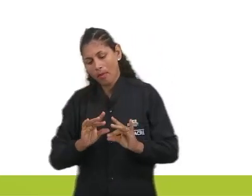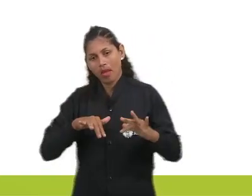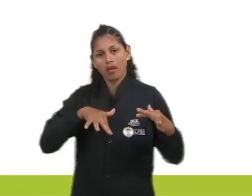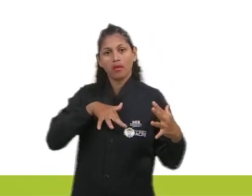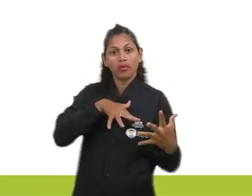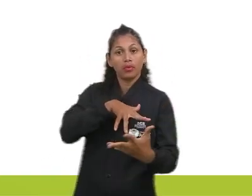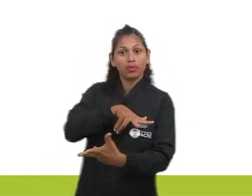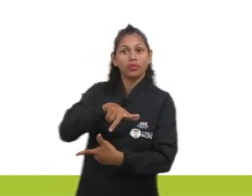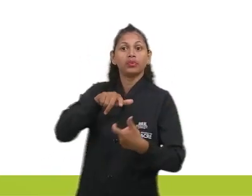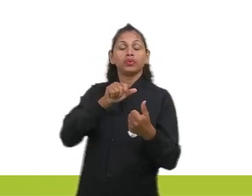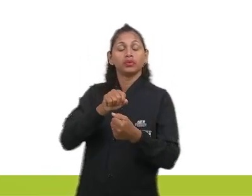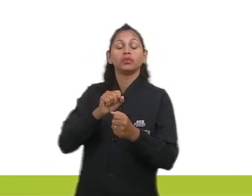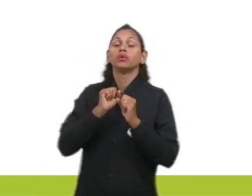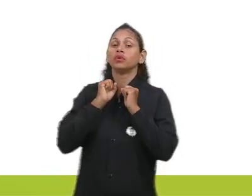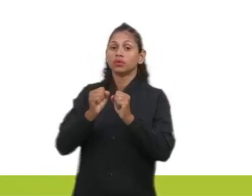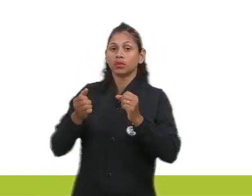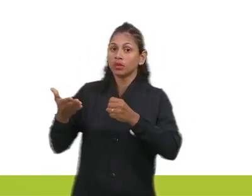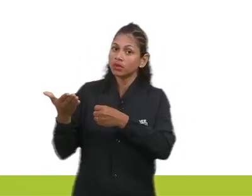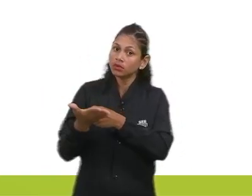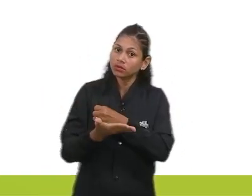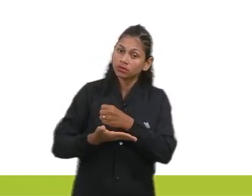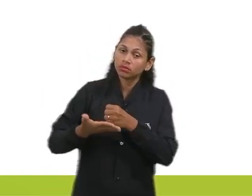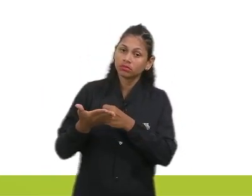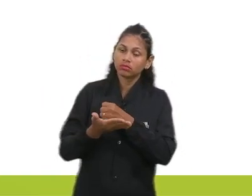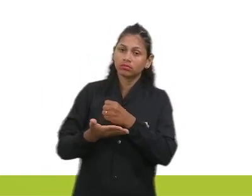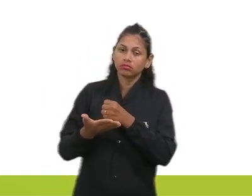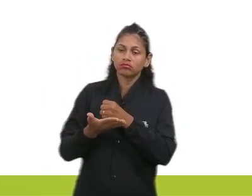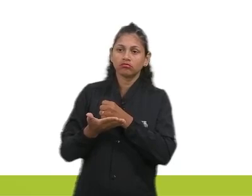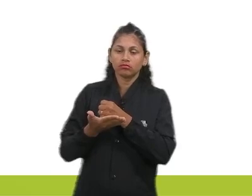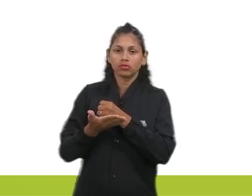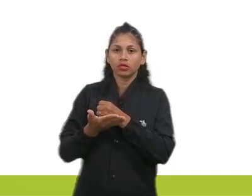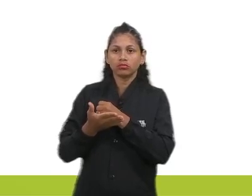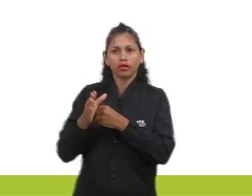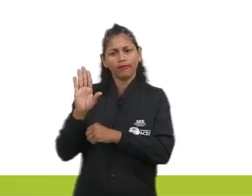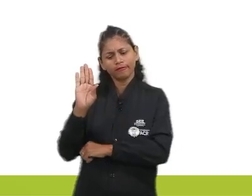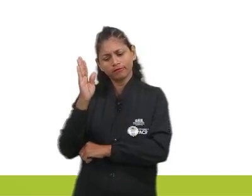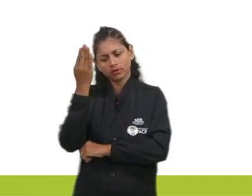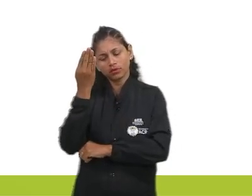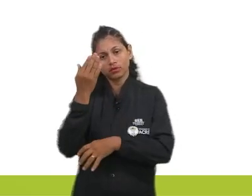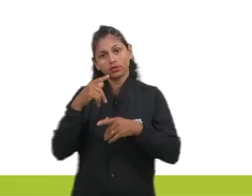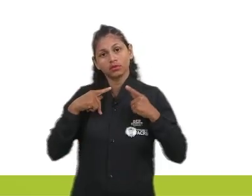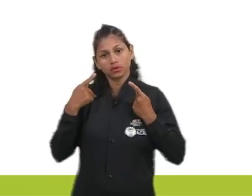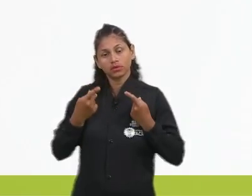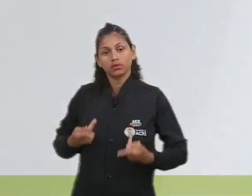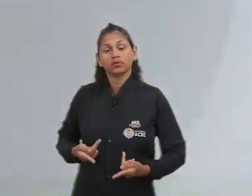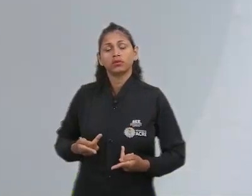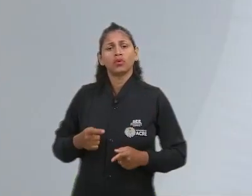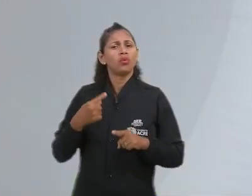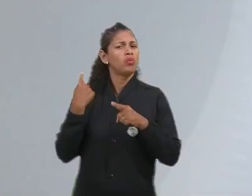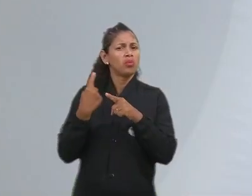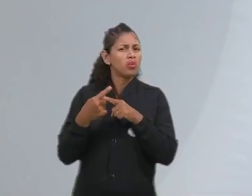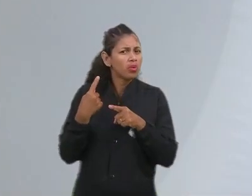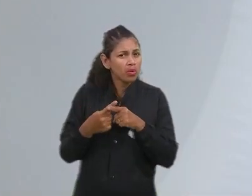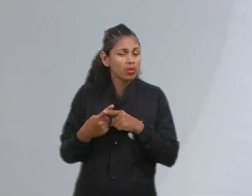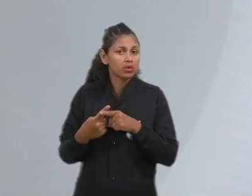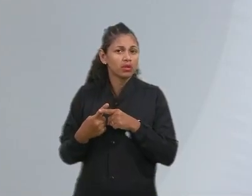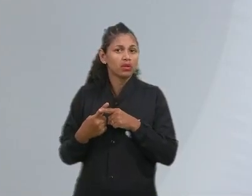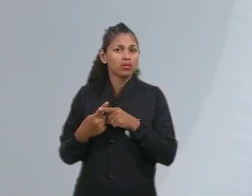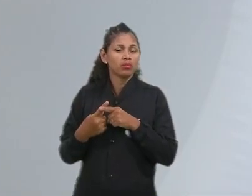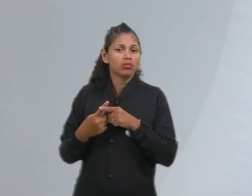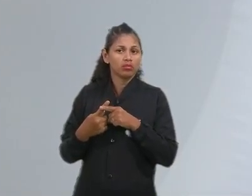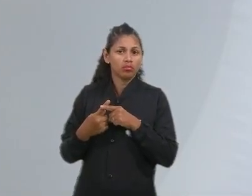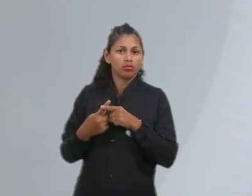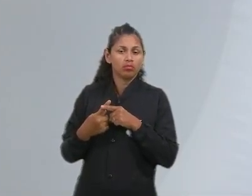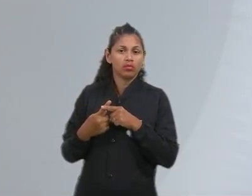ser baseadas em enganos humanos. Então, por que podem ser baseadas em enganos humanos? Lembra dos ídolos